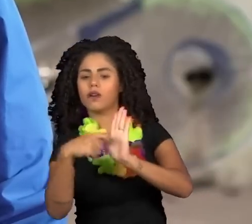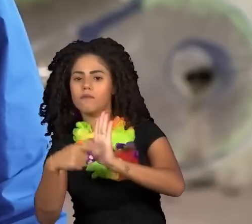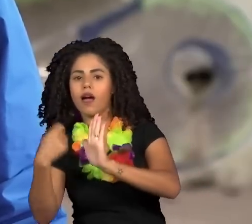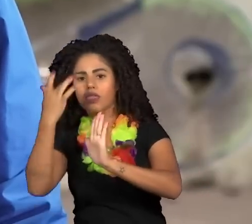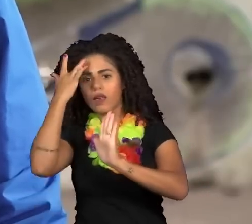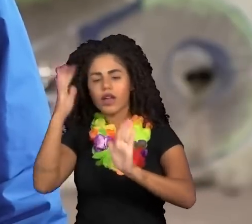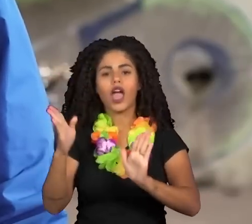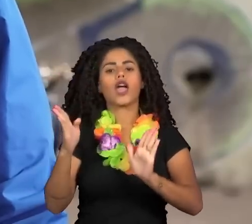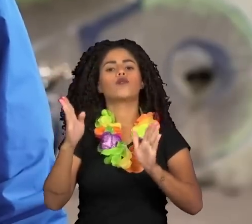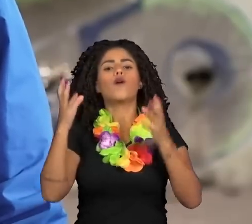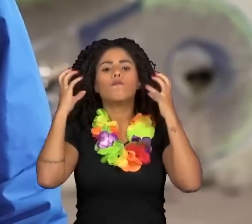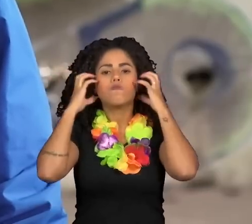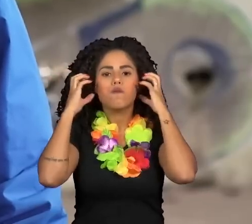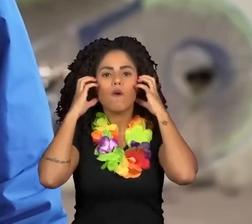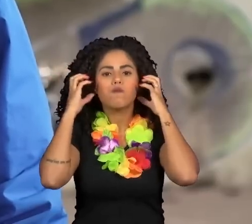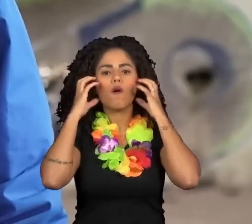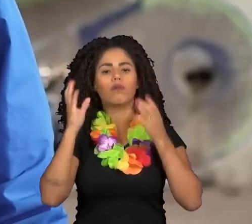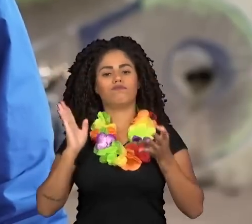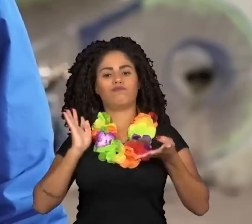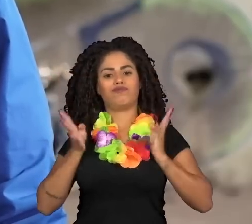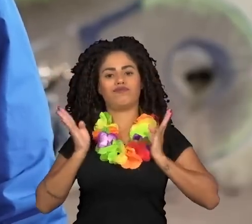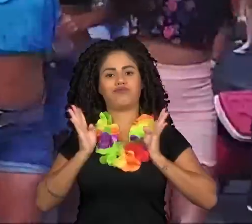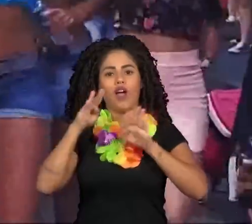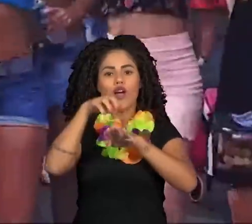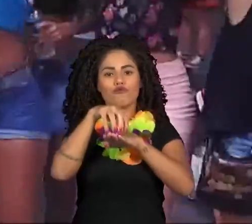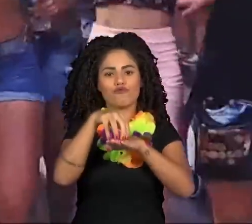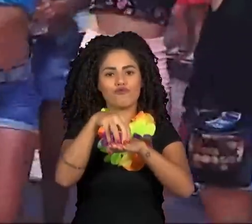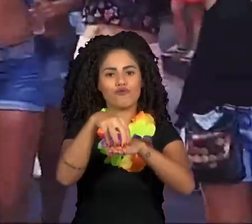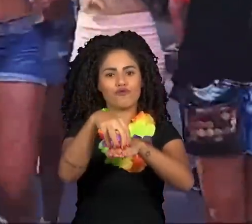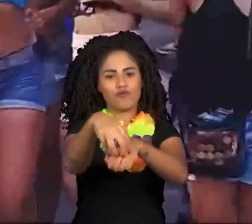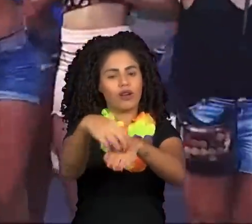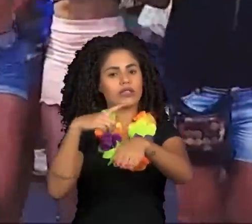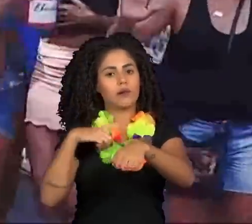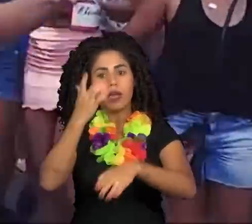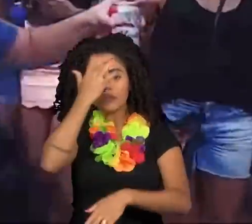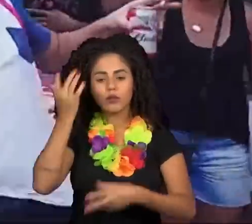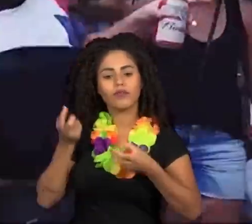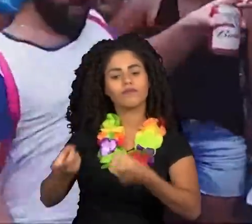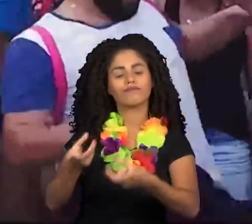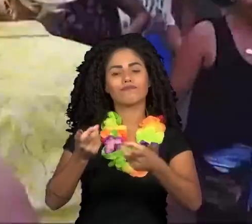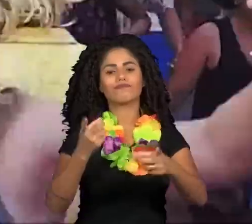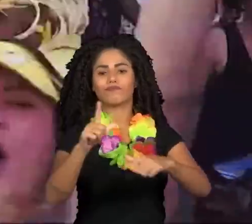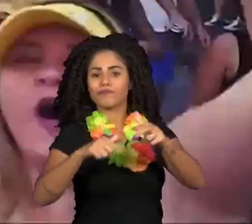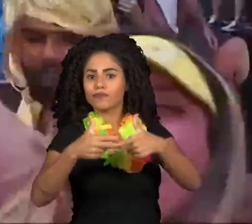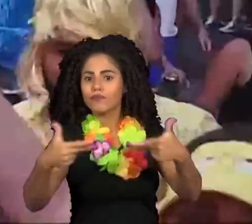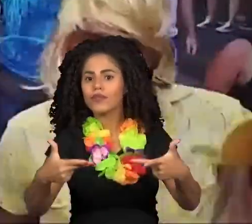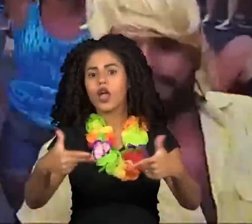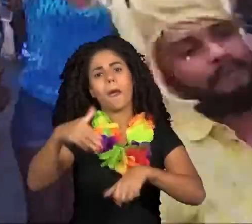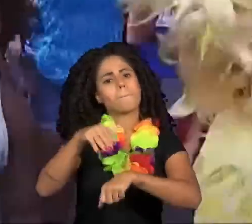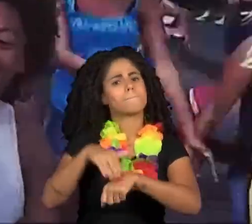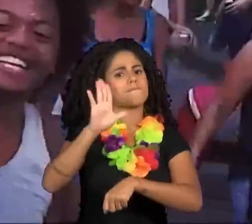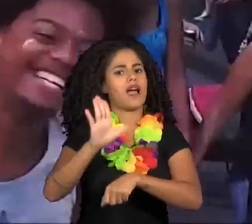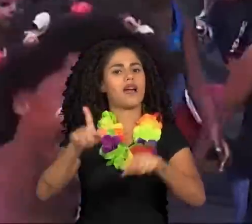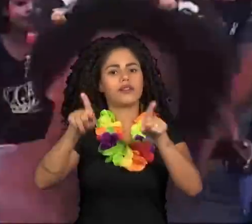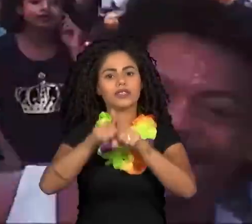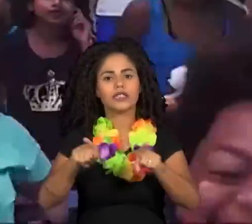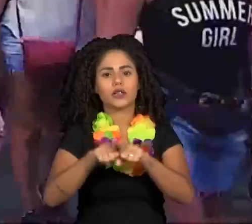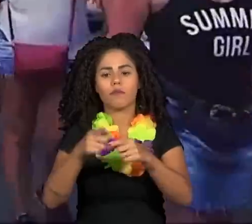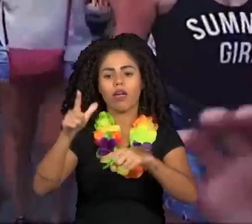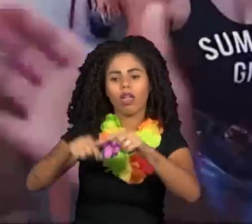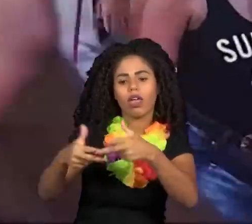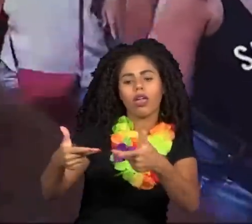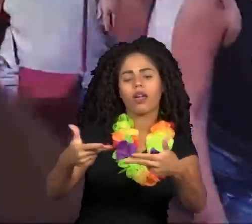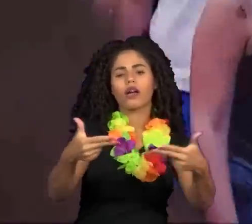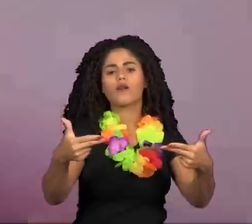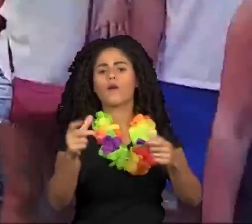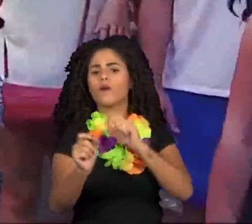som, os comerciantes acabam vendendo mais produtos, confecção de produtos para o